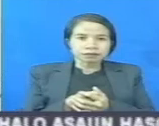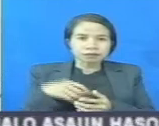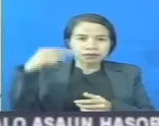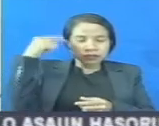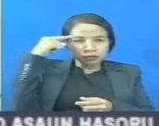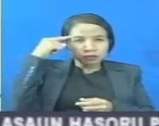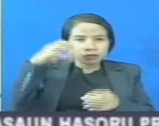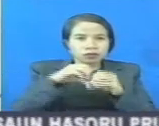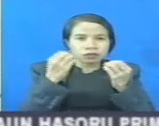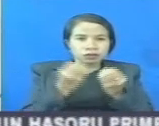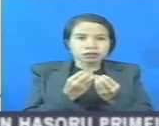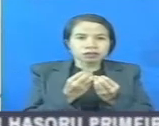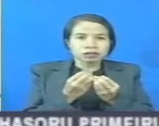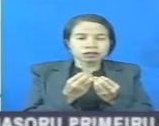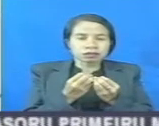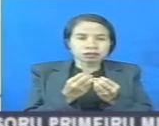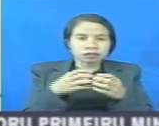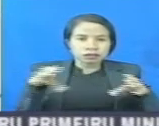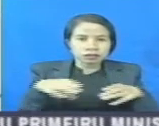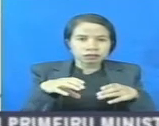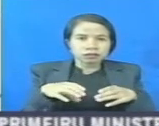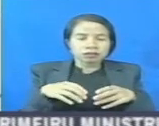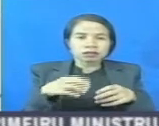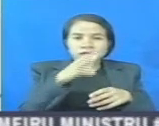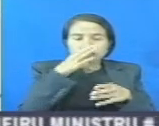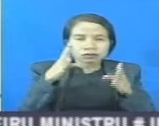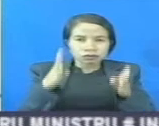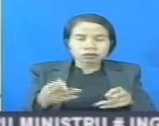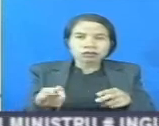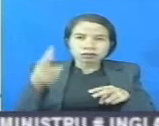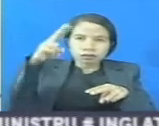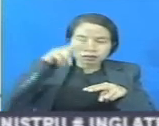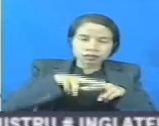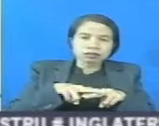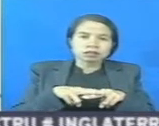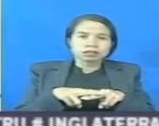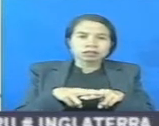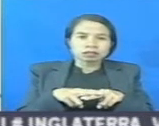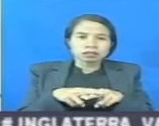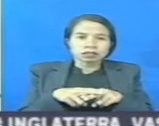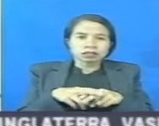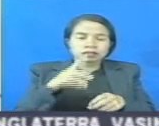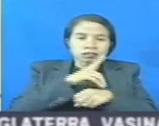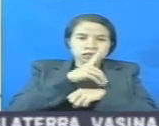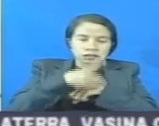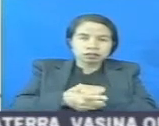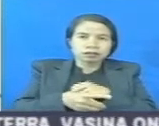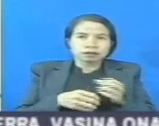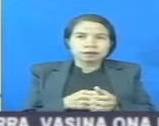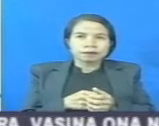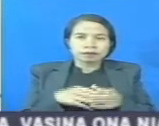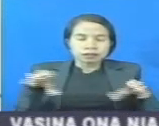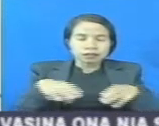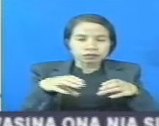Governo na organização FAO, comitamento hoje a que todos nem hoje belaça resiliência prevê risco para desastre.